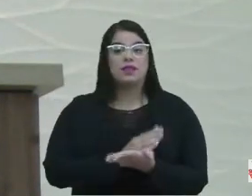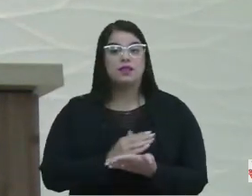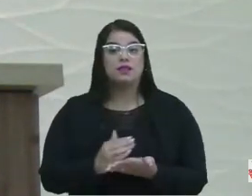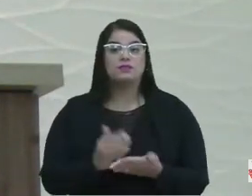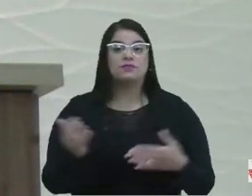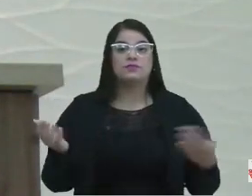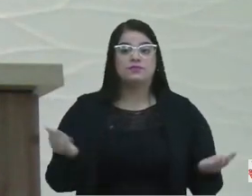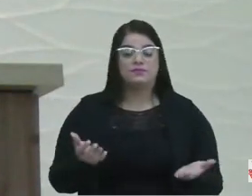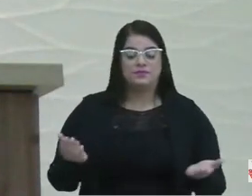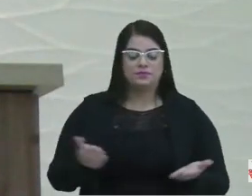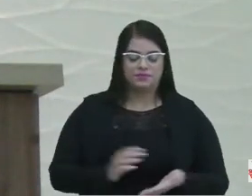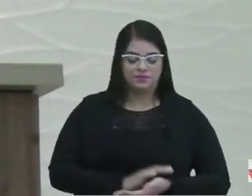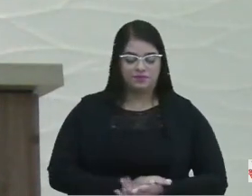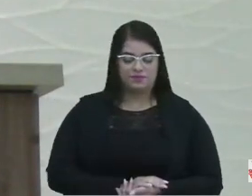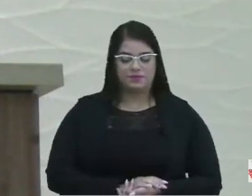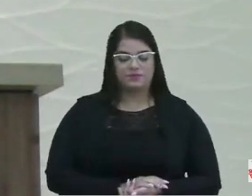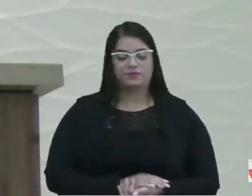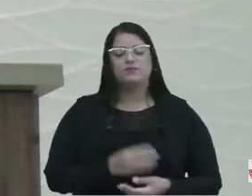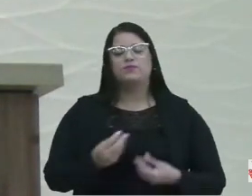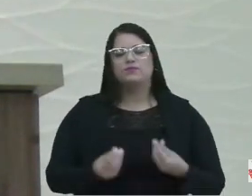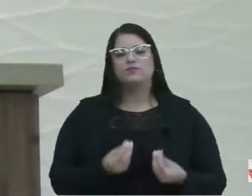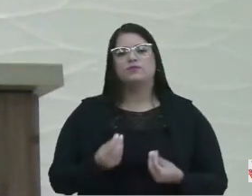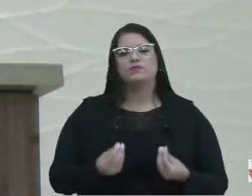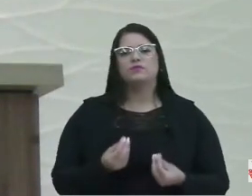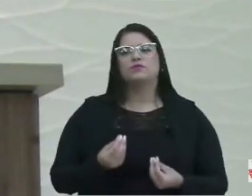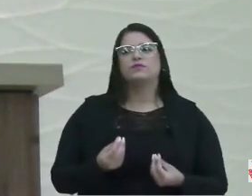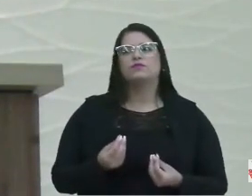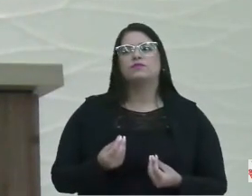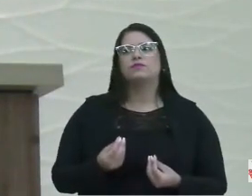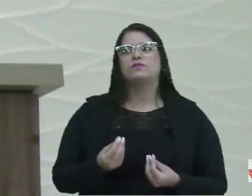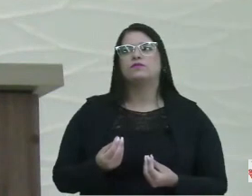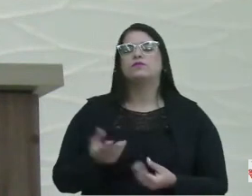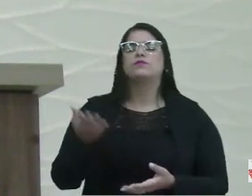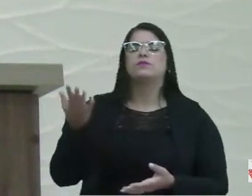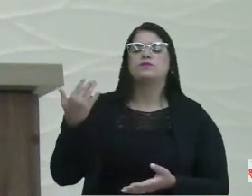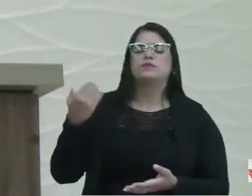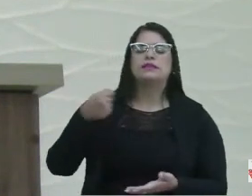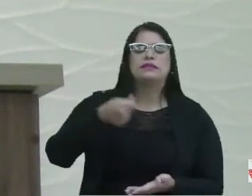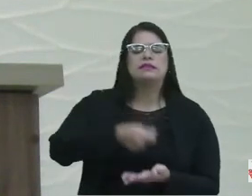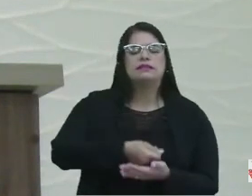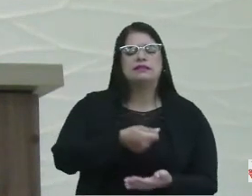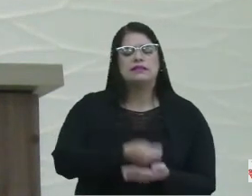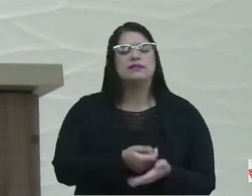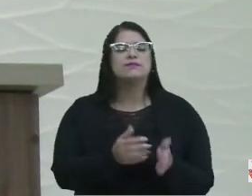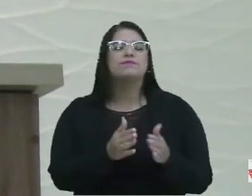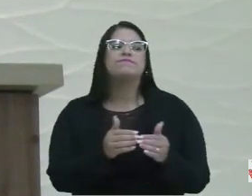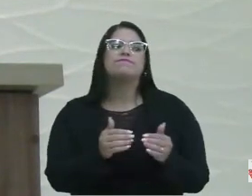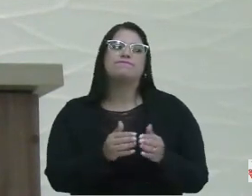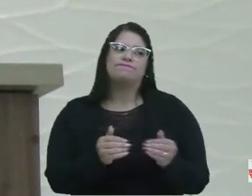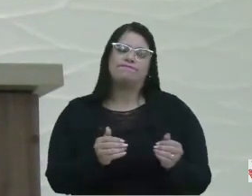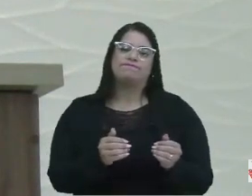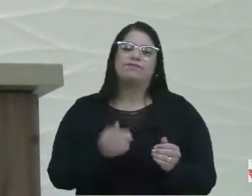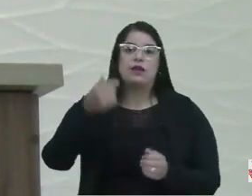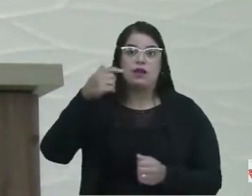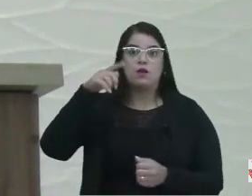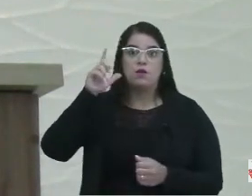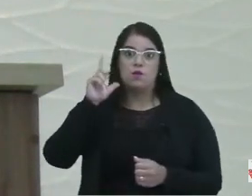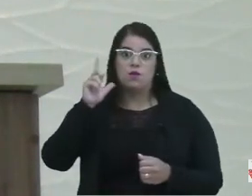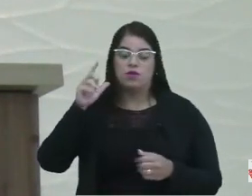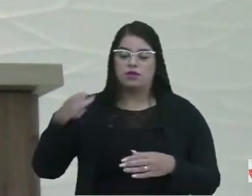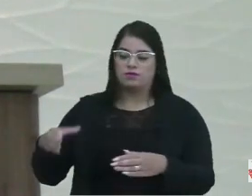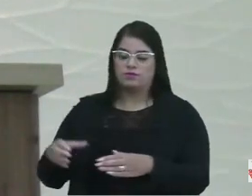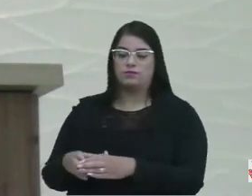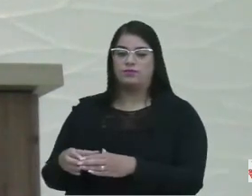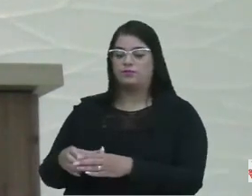hoje, como já venho aqui há alguns dias falando e cobrando, pedindo, mas ontem estive na comunidade